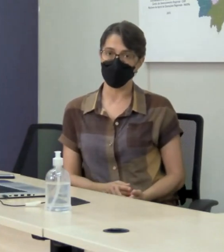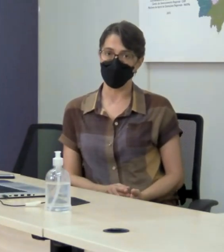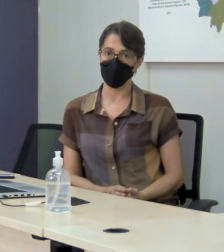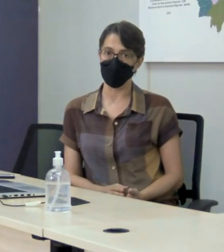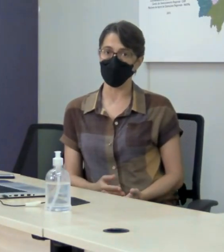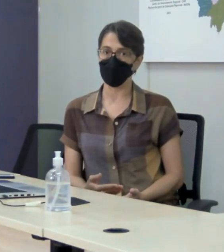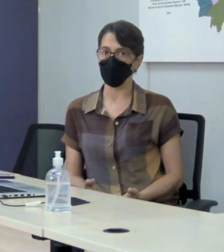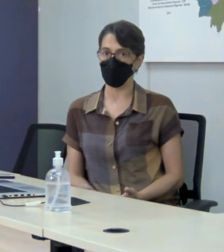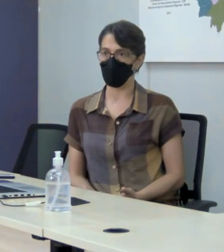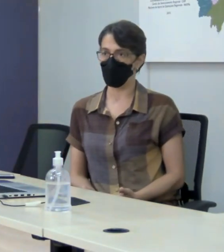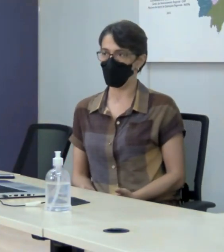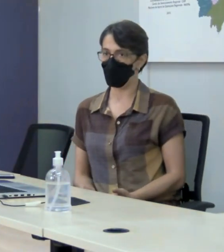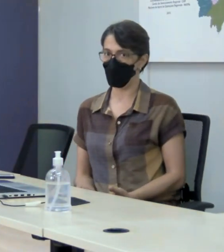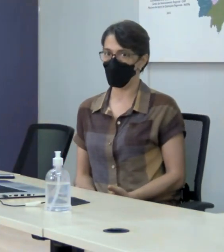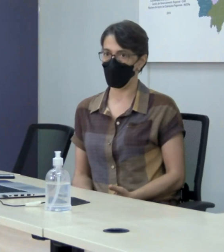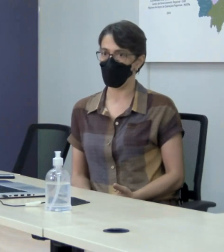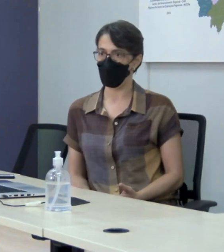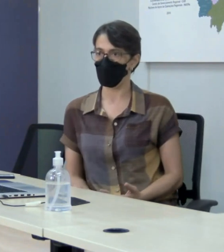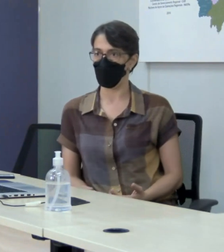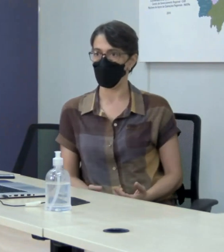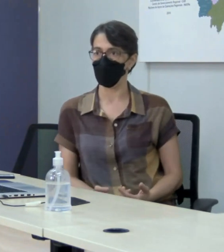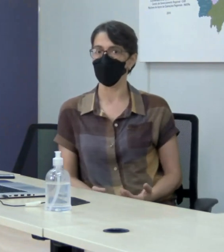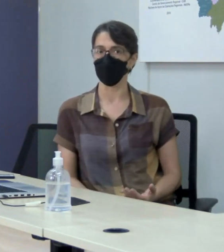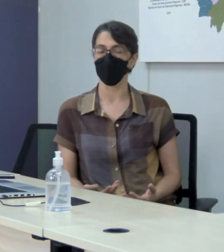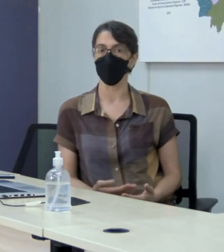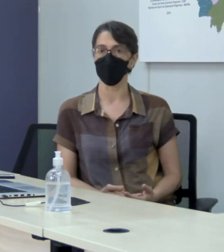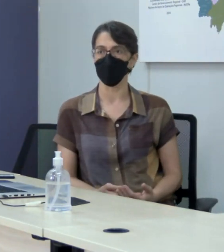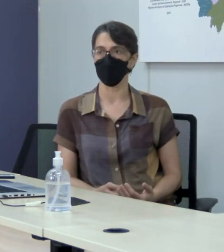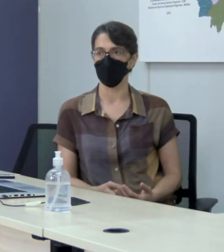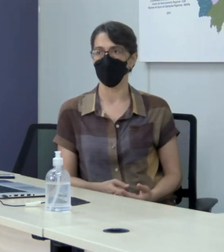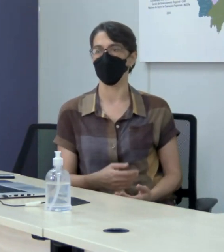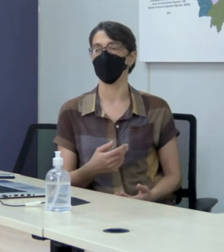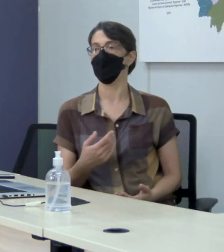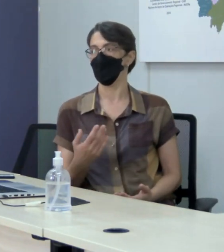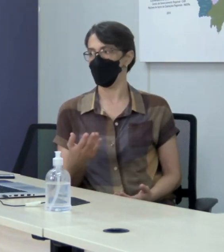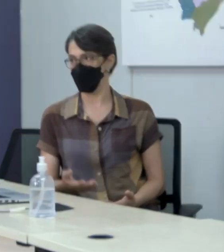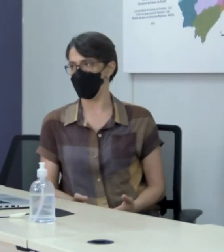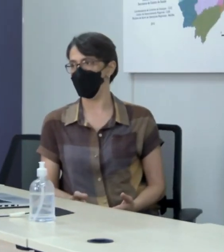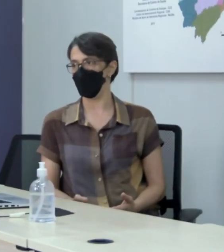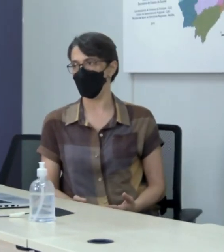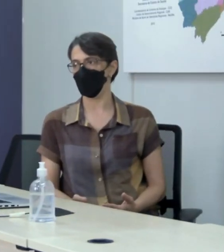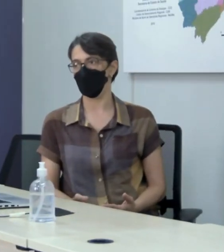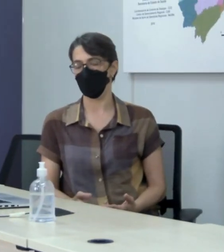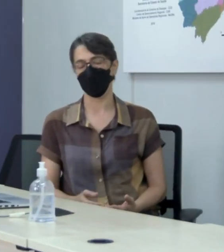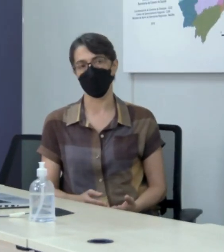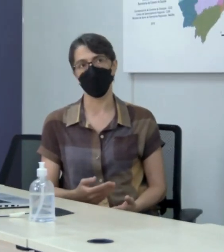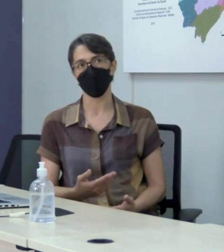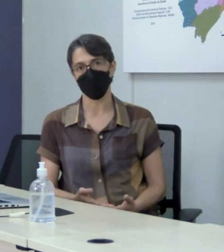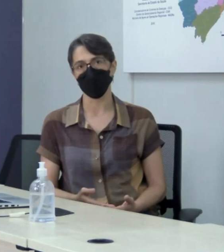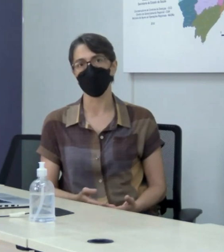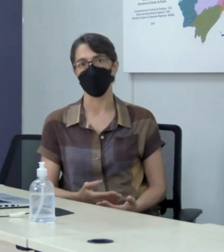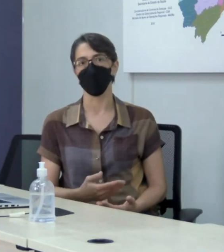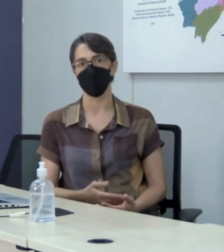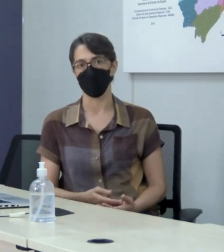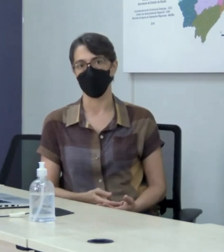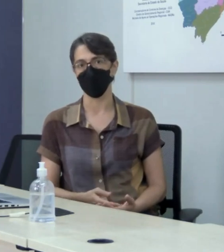terapia que ela já vem uso se a carga viral delas por indetectável ou se foi identificado uma possibilidade de família